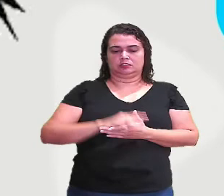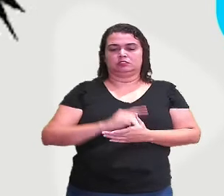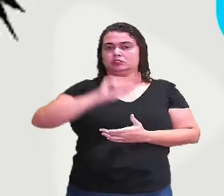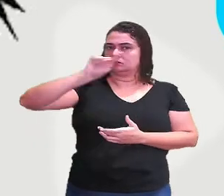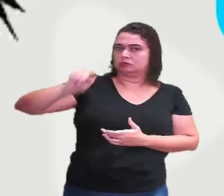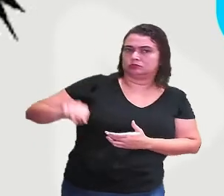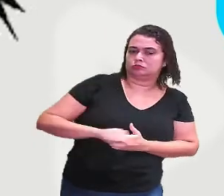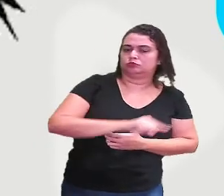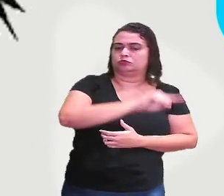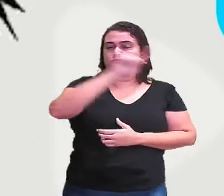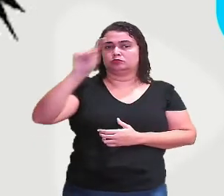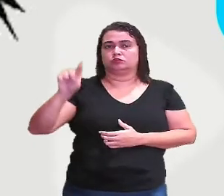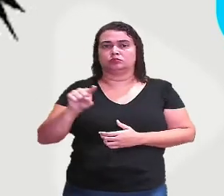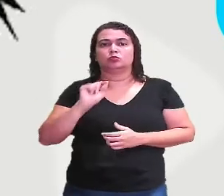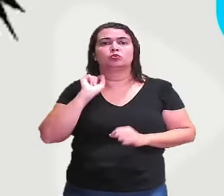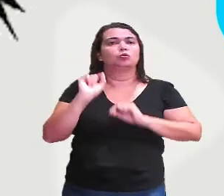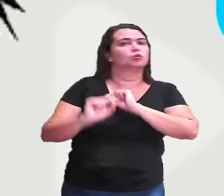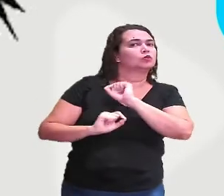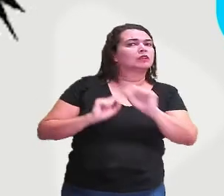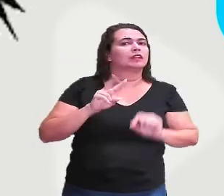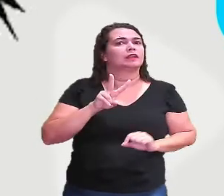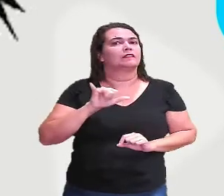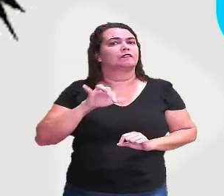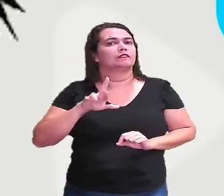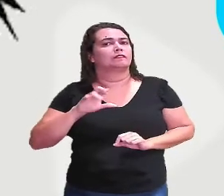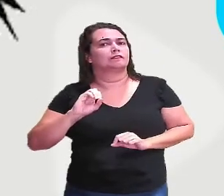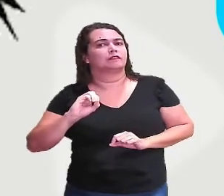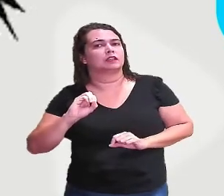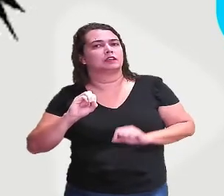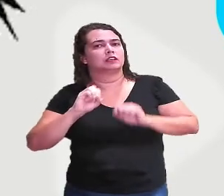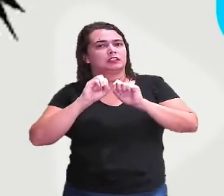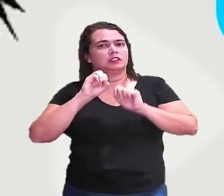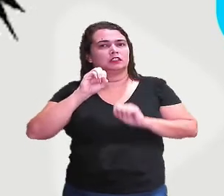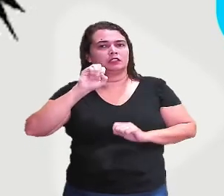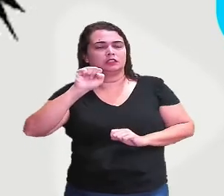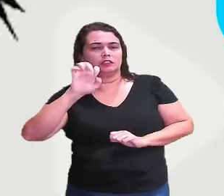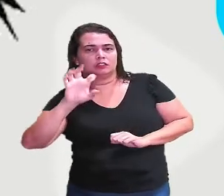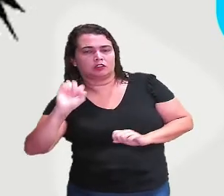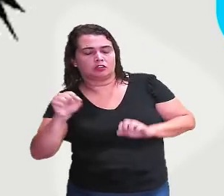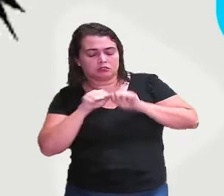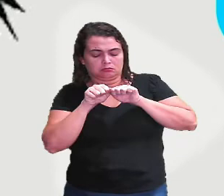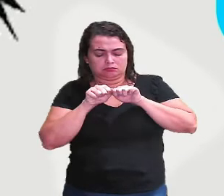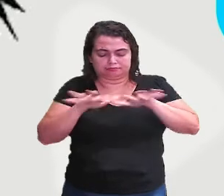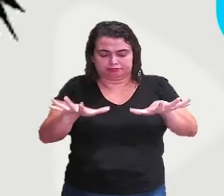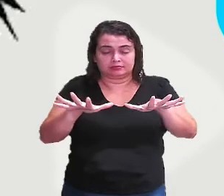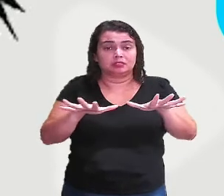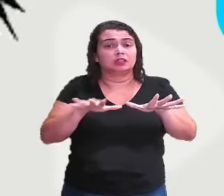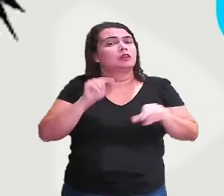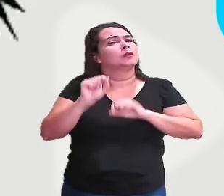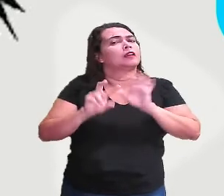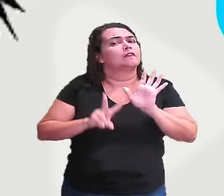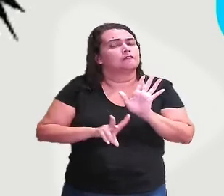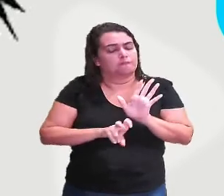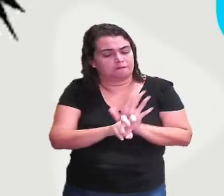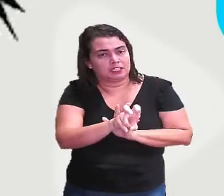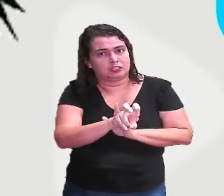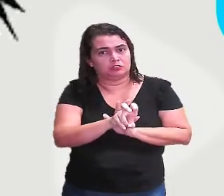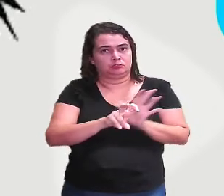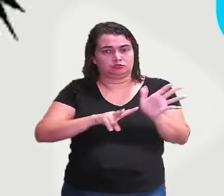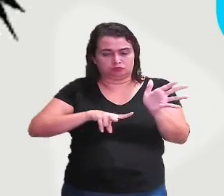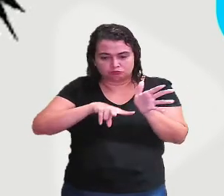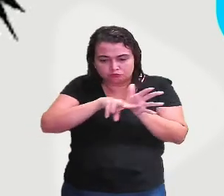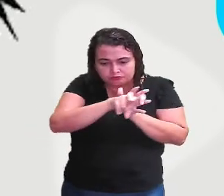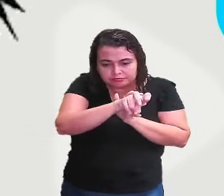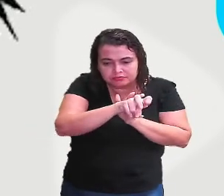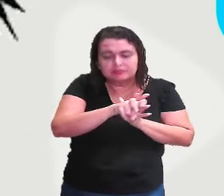gente fala de virose, gente, viroses, já tá, o nome já demonstra para a gente que é algo que está associado a vírus. A gente pode ter